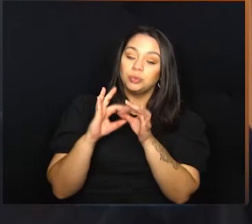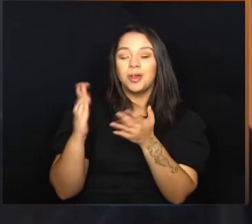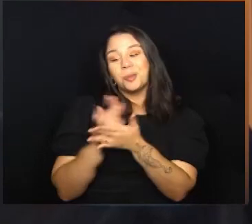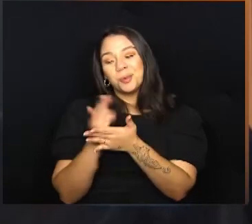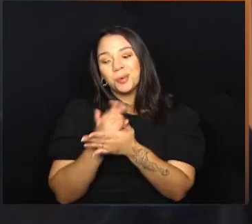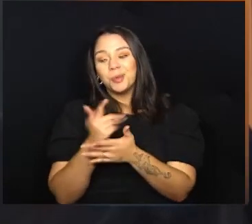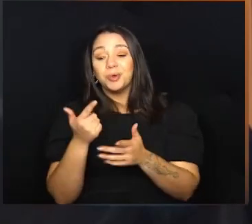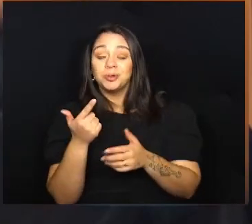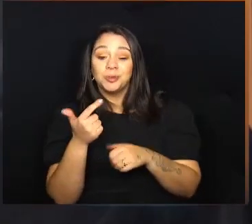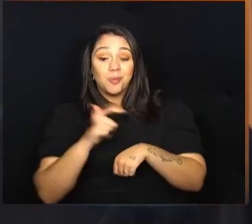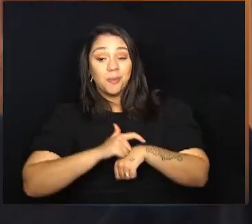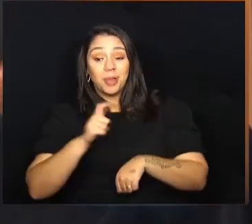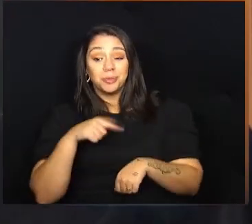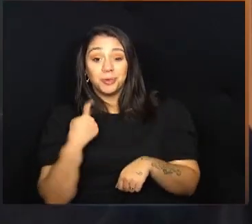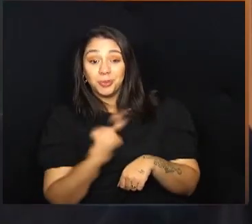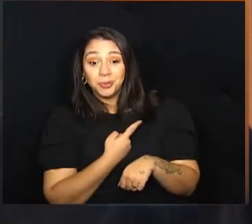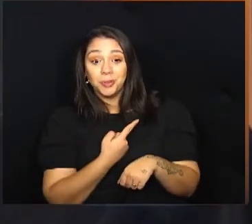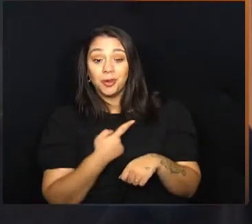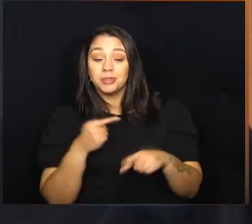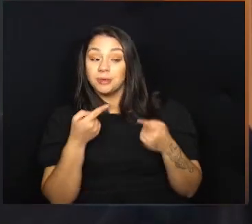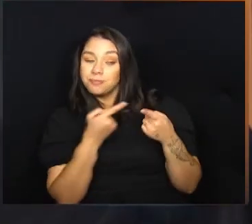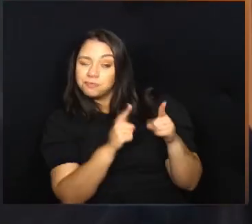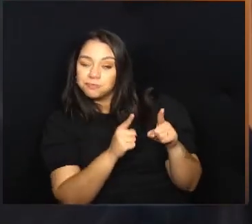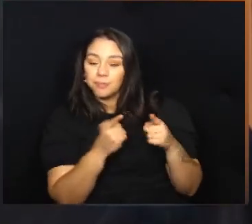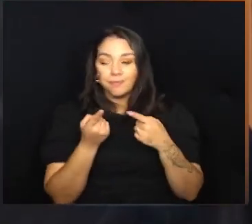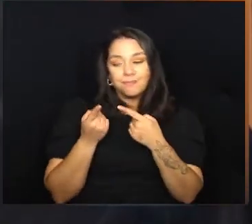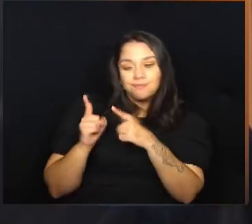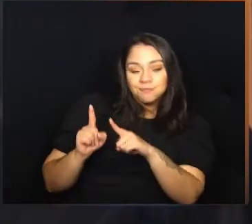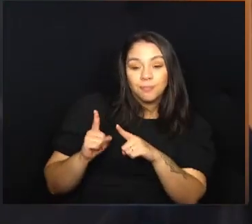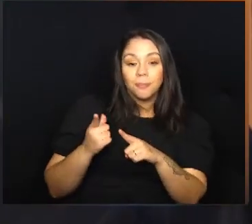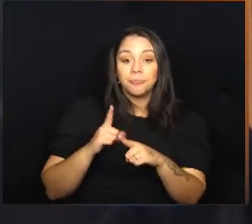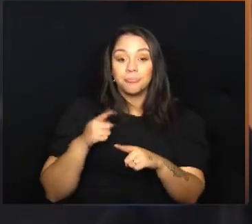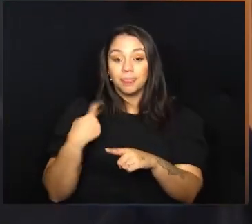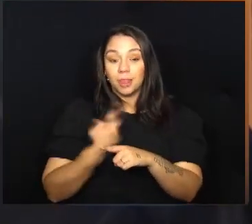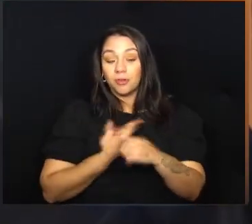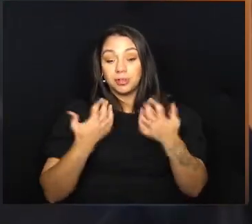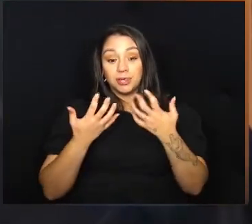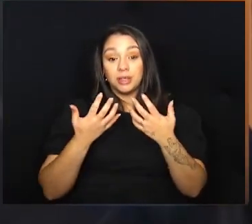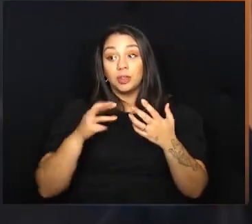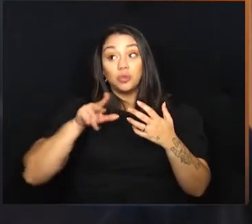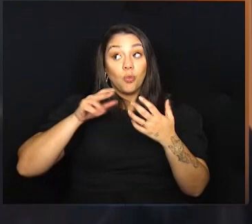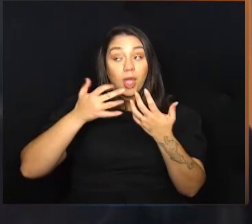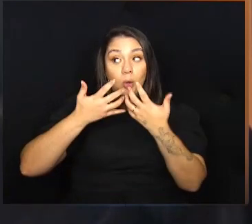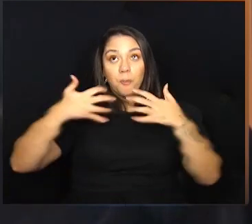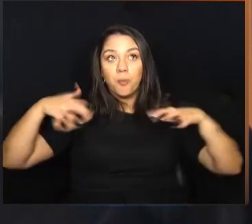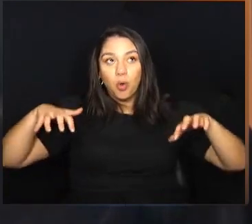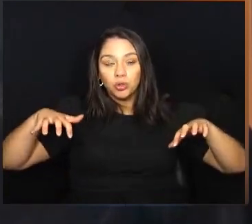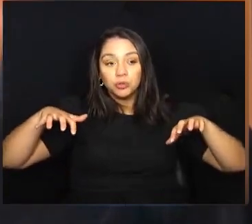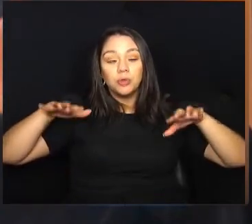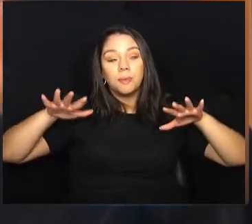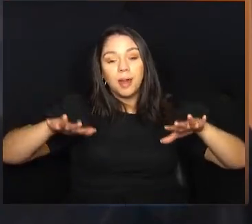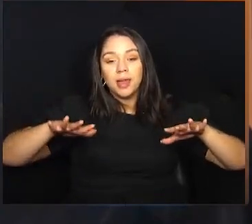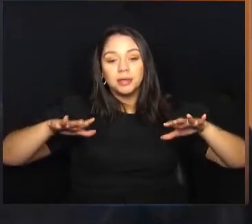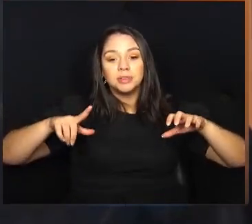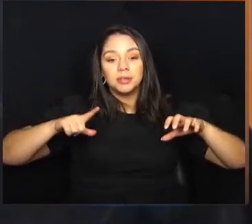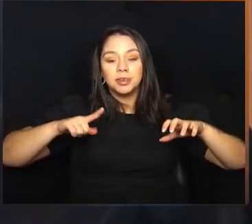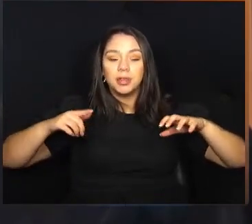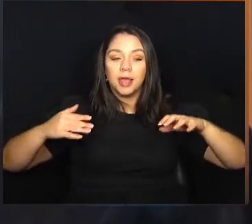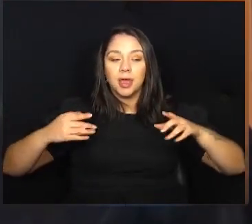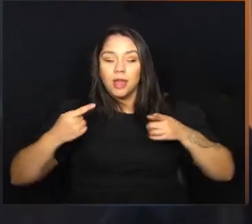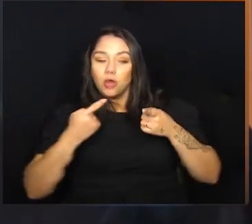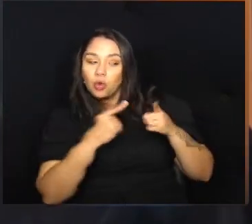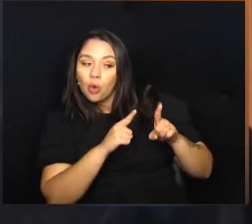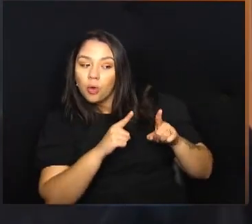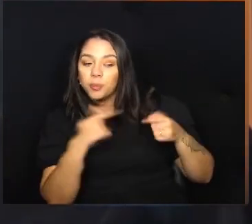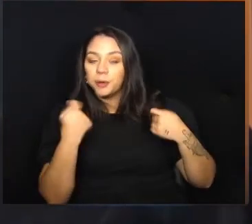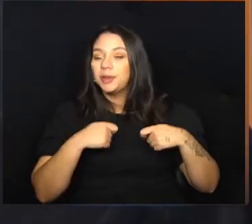somos cobrados e estamos em lados, né, não digo opostos, mas numa questão de um cobra e o outro tem que